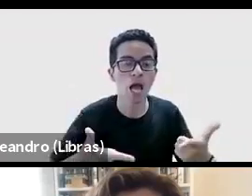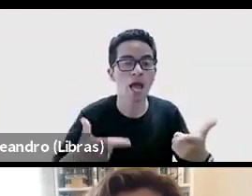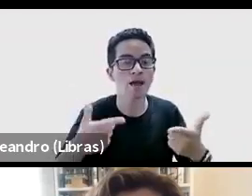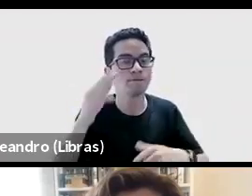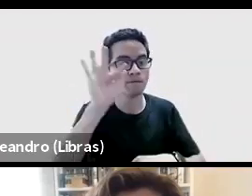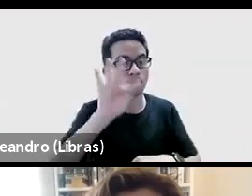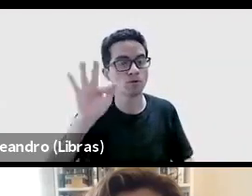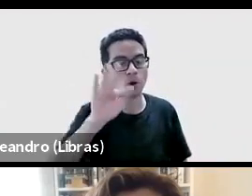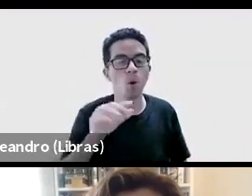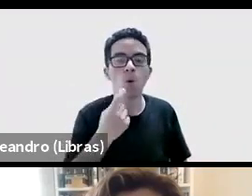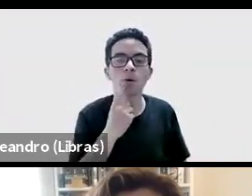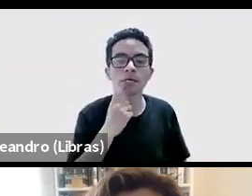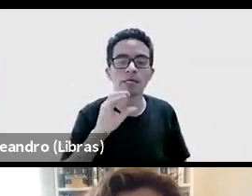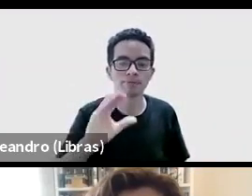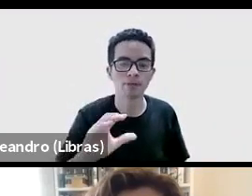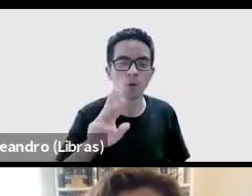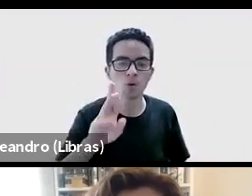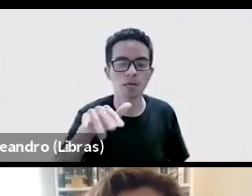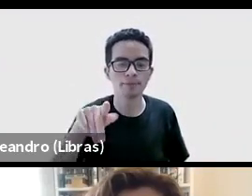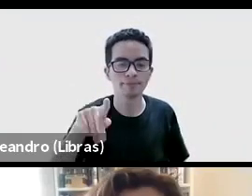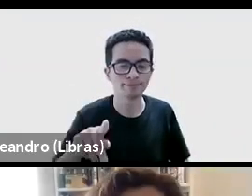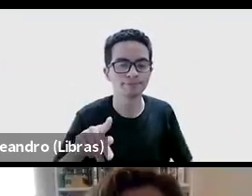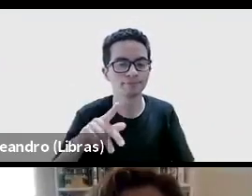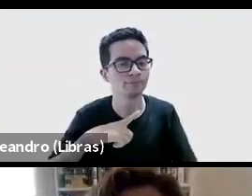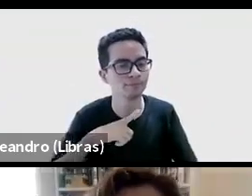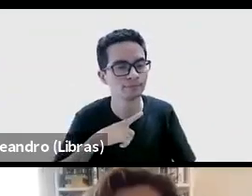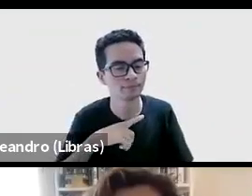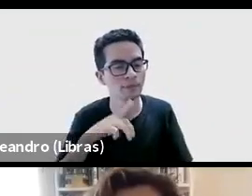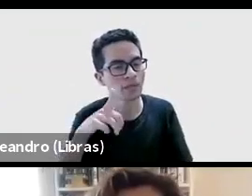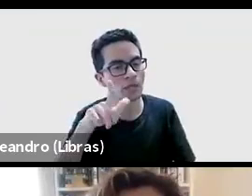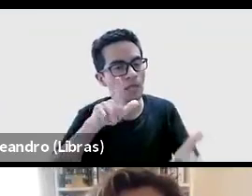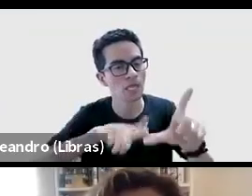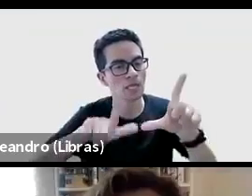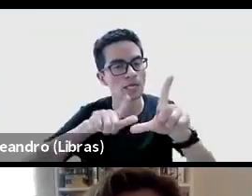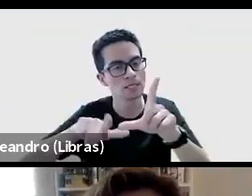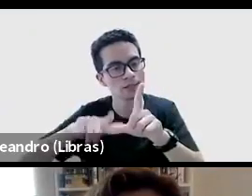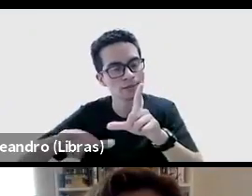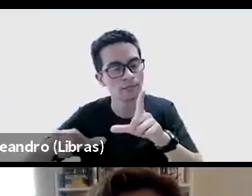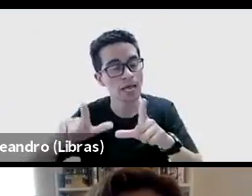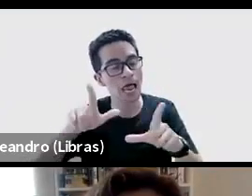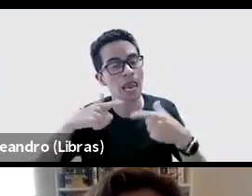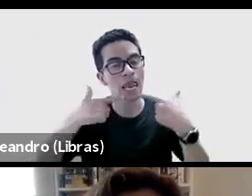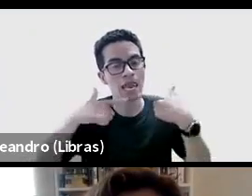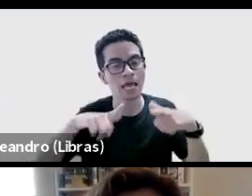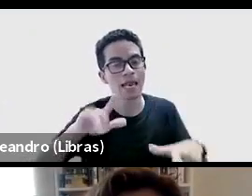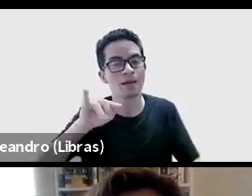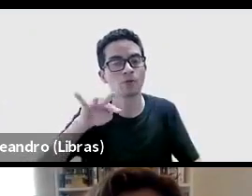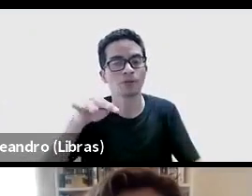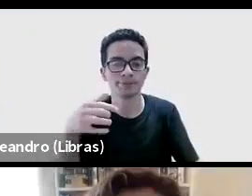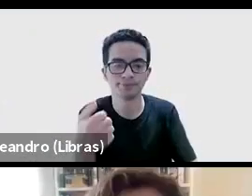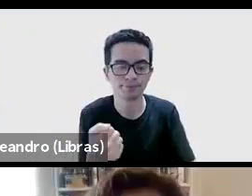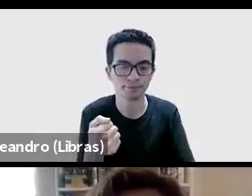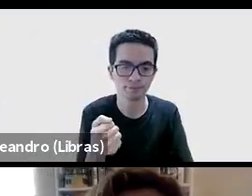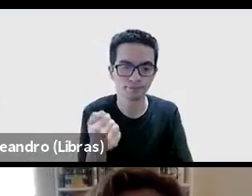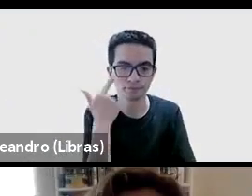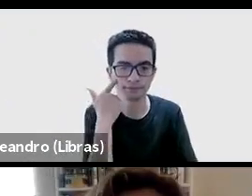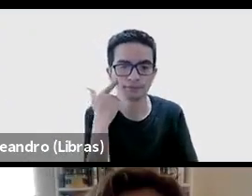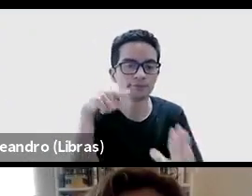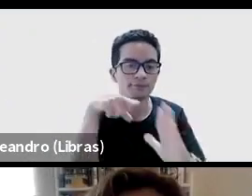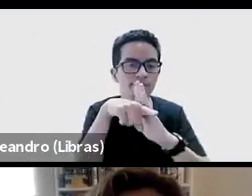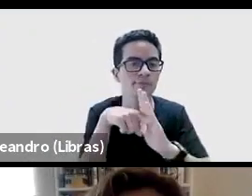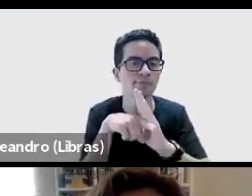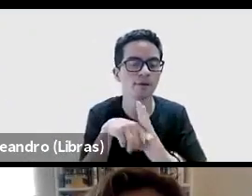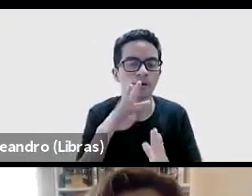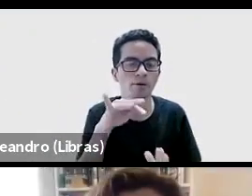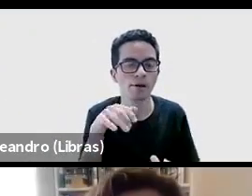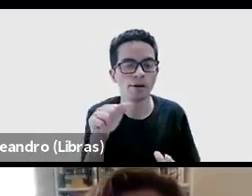formou como licenciado e bacharel em Letras e em Linguística. O Alan trabalha com pesquisas etnográficas na área de